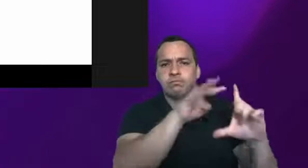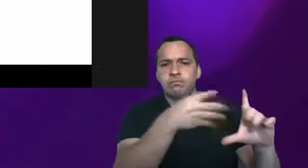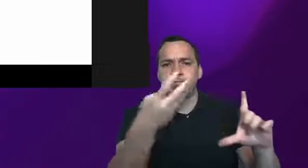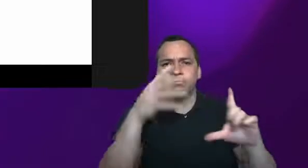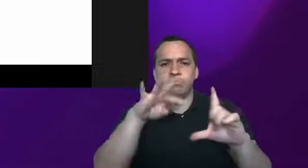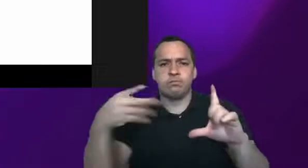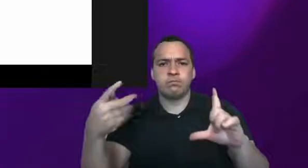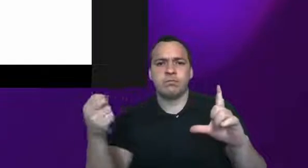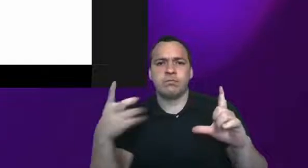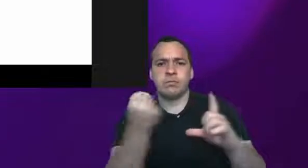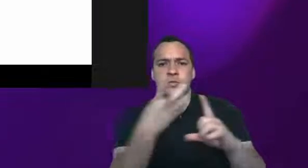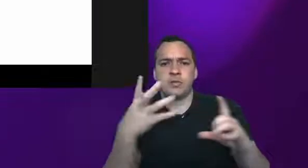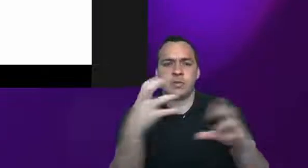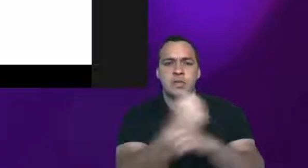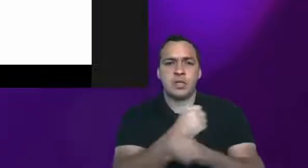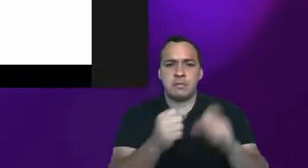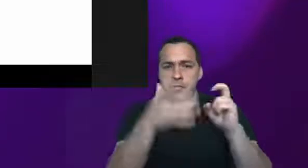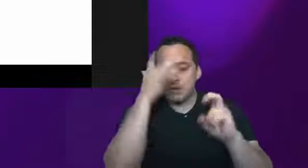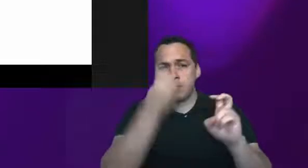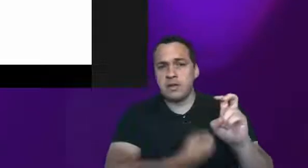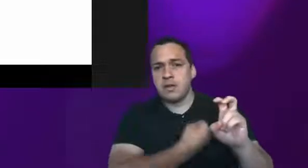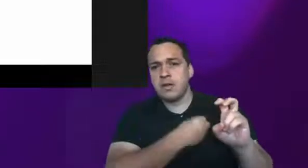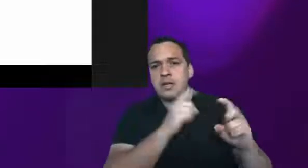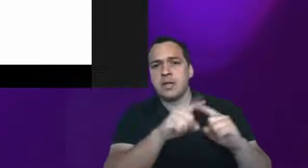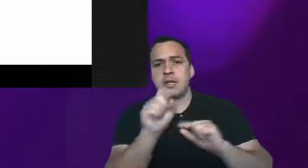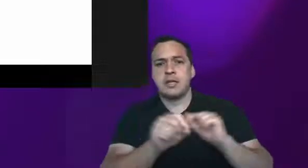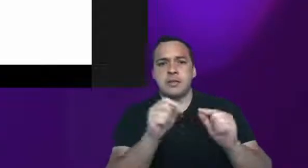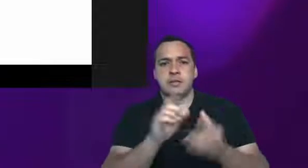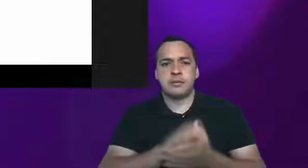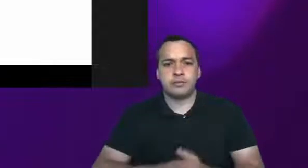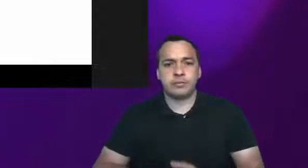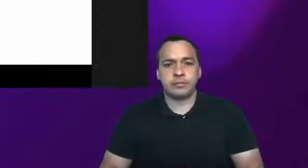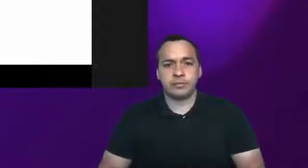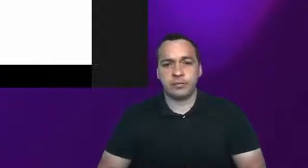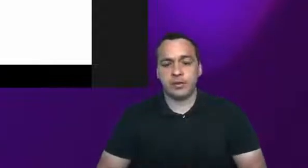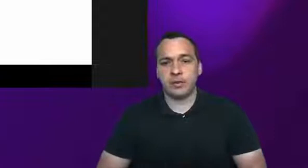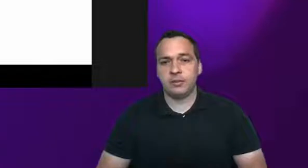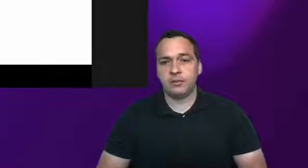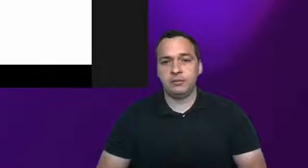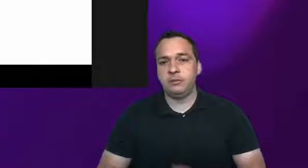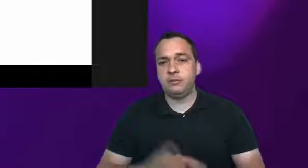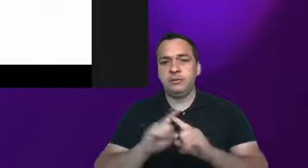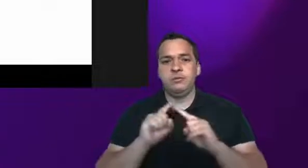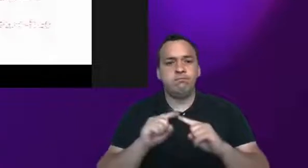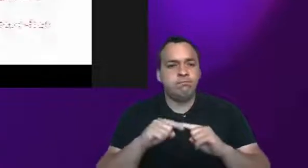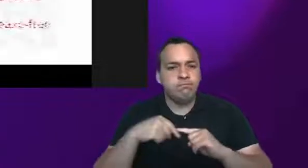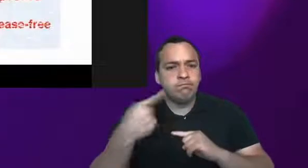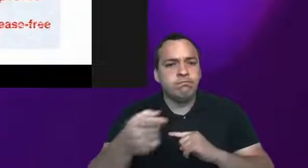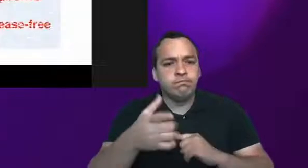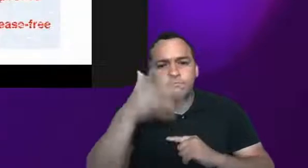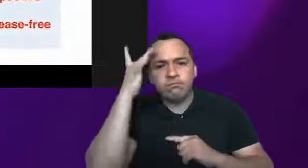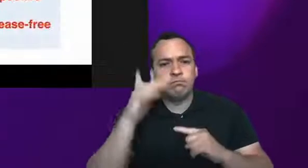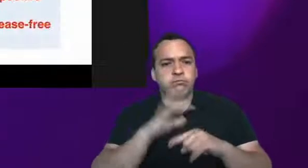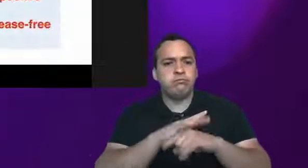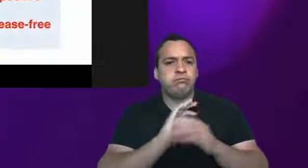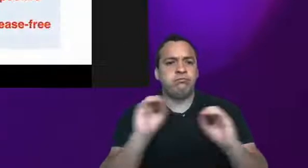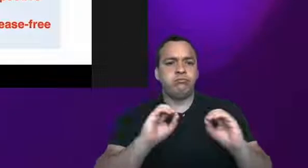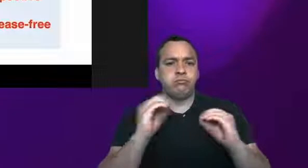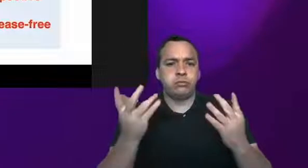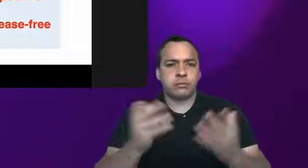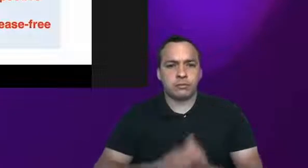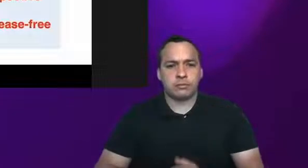doentes vivos e sem doença depois desta estratégia. O que nós